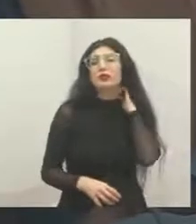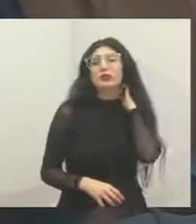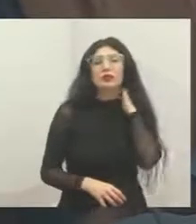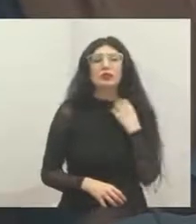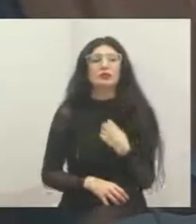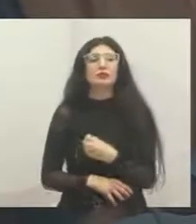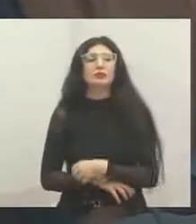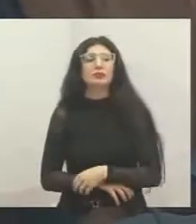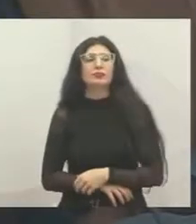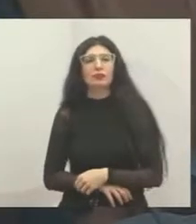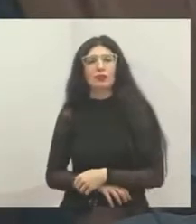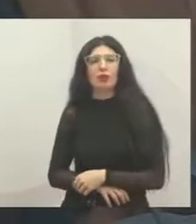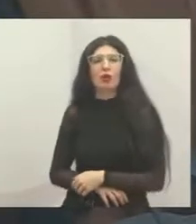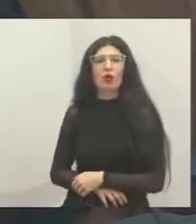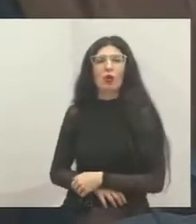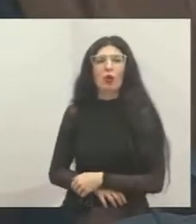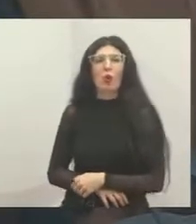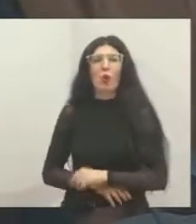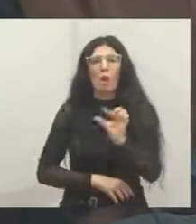35,06%.